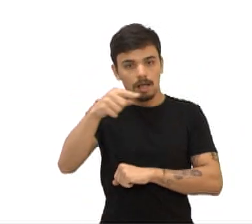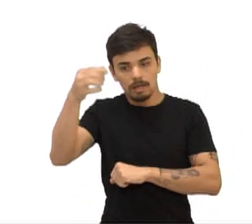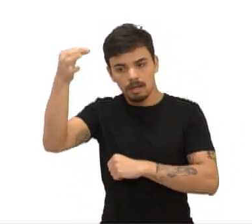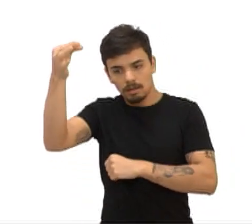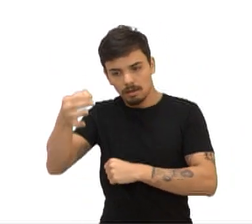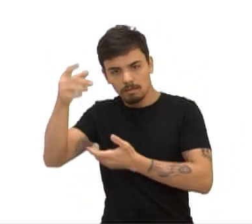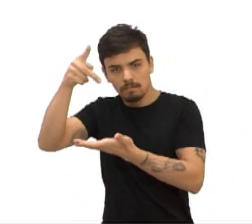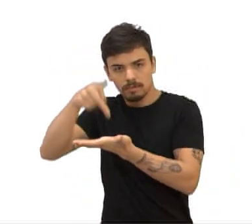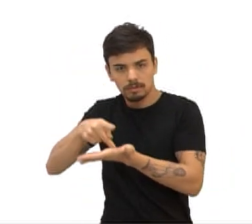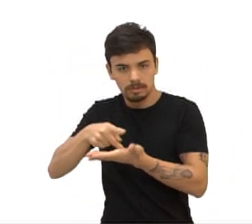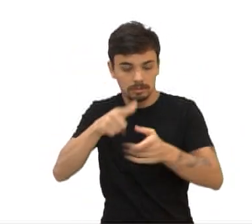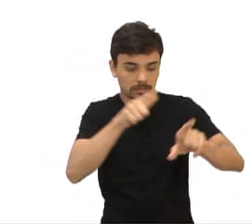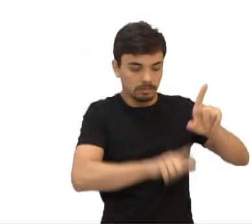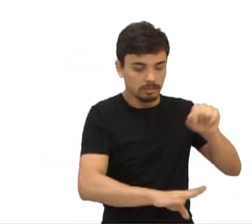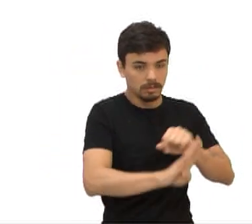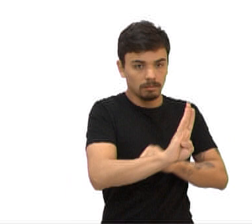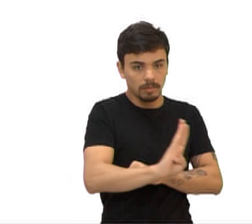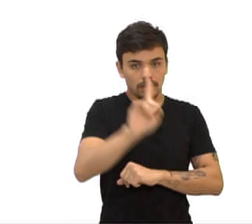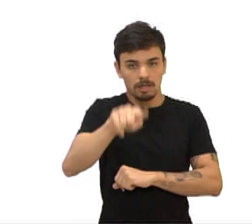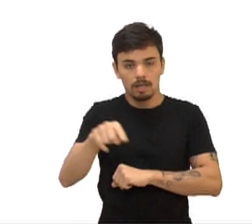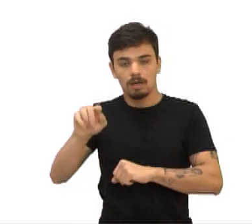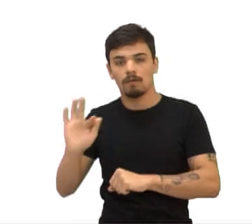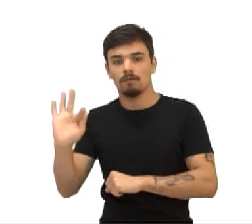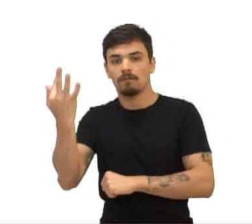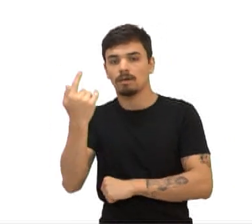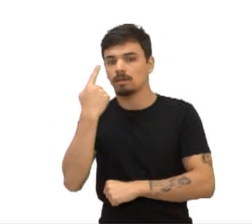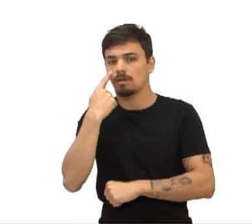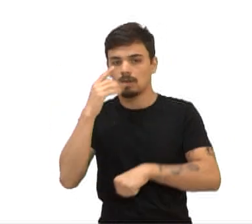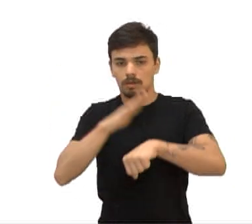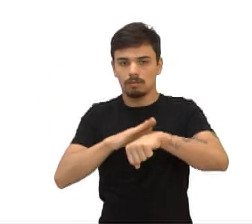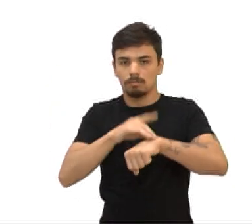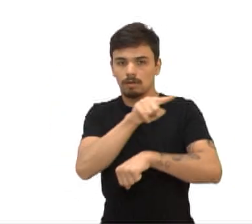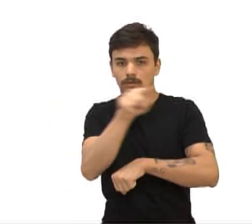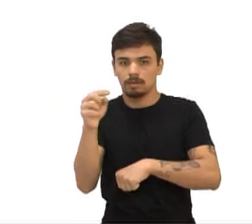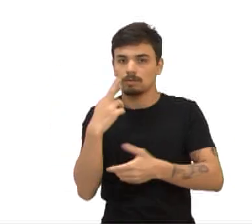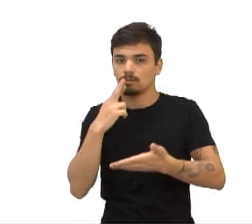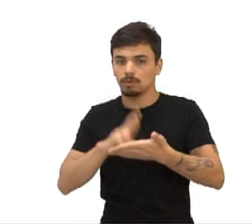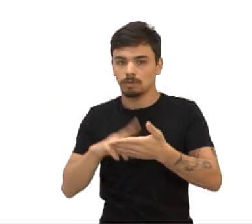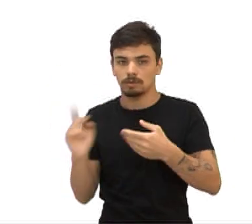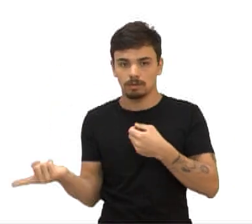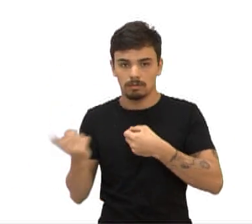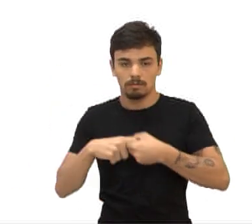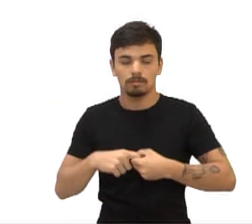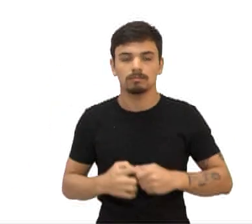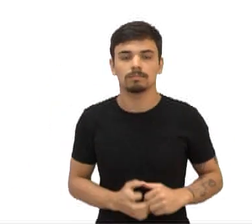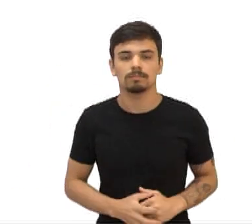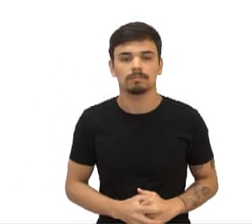verdadeira, B se a afirmativa é falsa. Tempo lá para você responder.